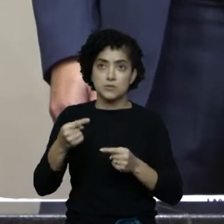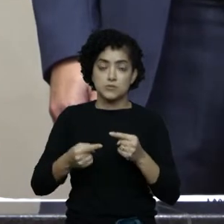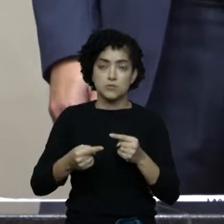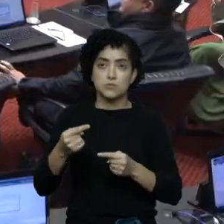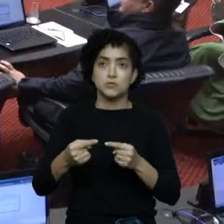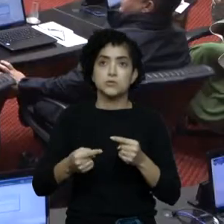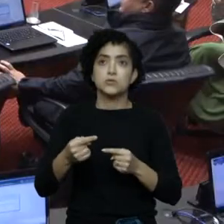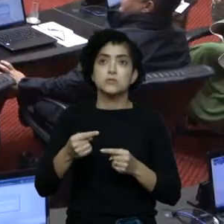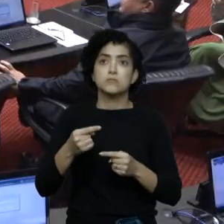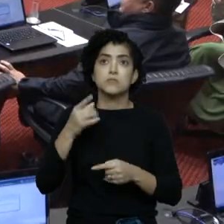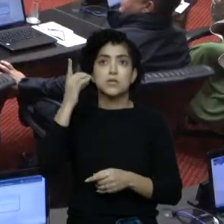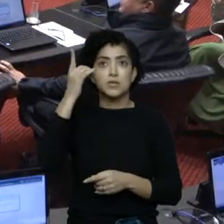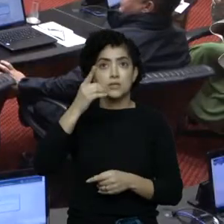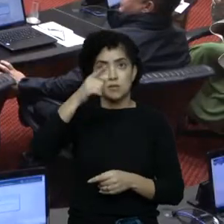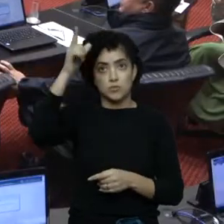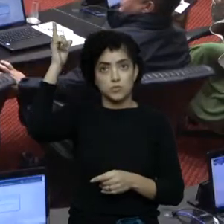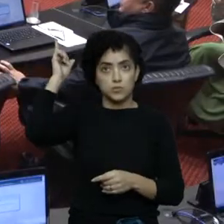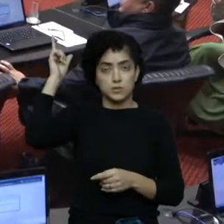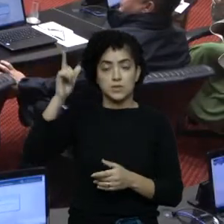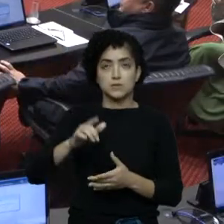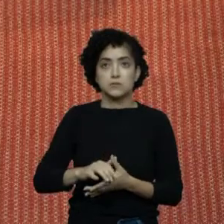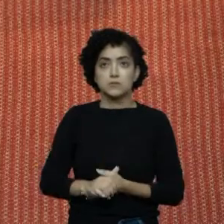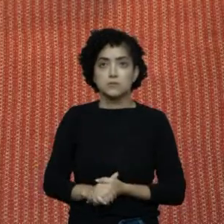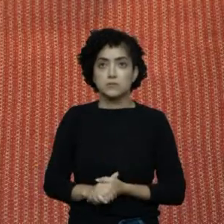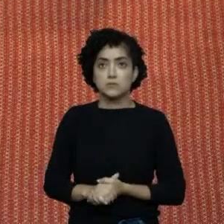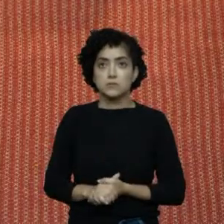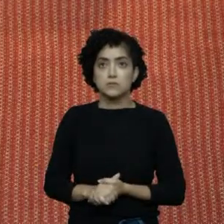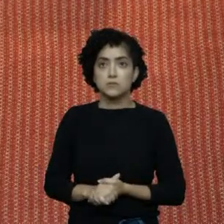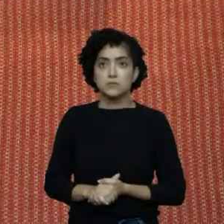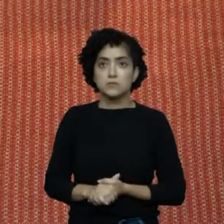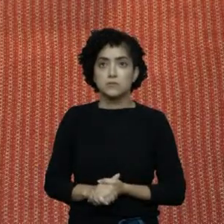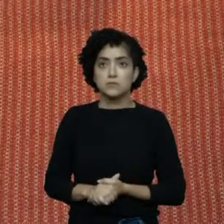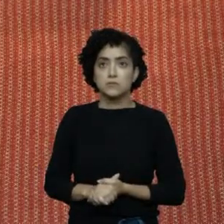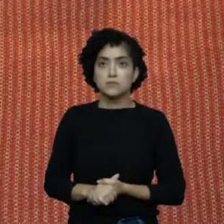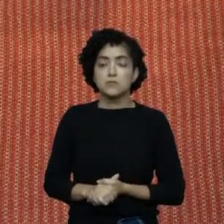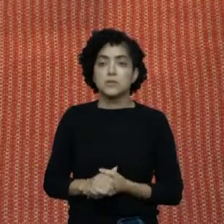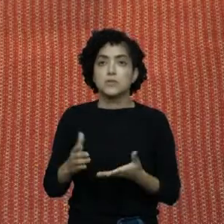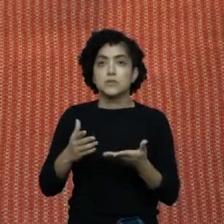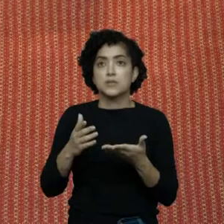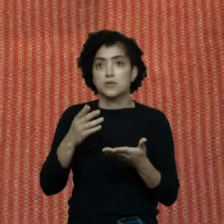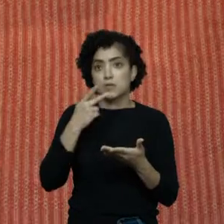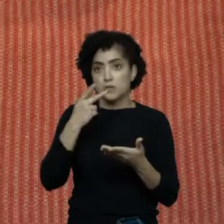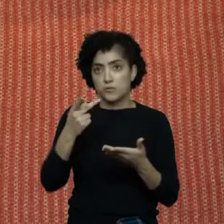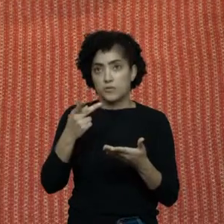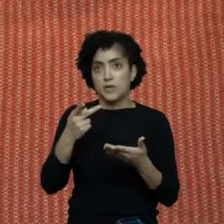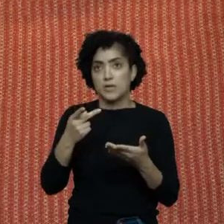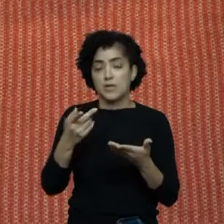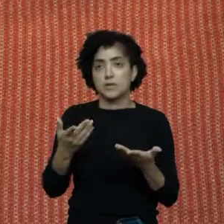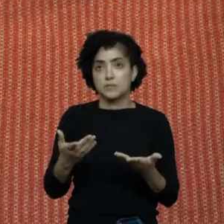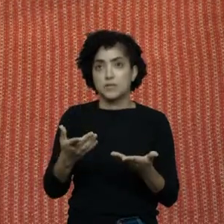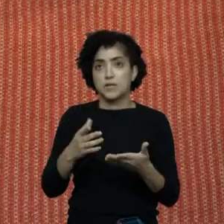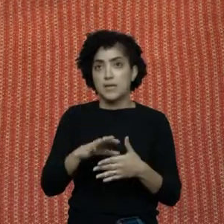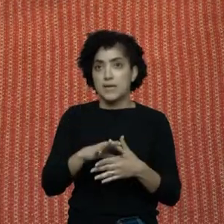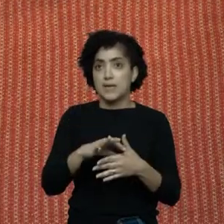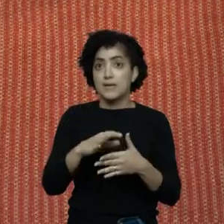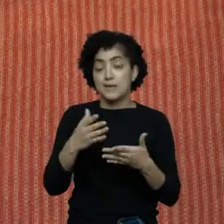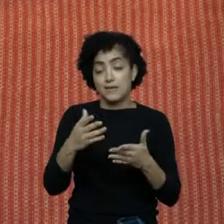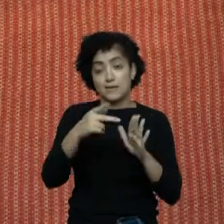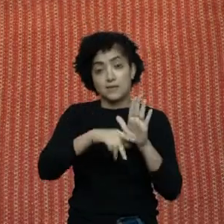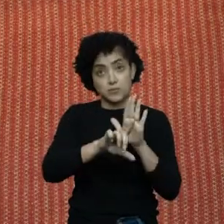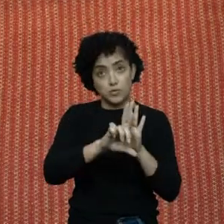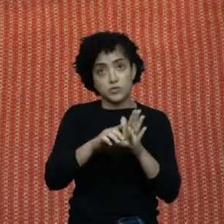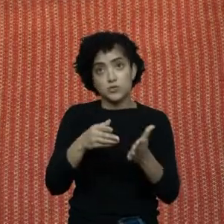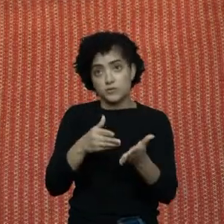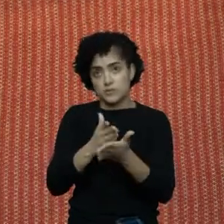Lima o presidente quero falar por litro de governo com a mais absoluta certeza esse projeto vai ser aprovado hoje